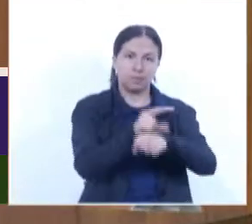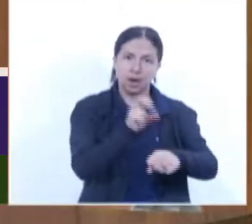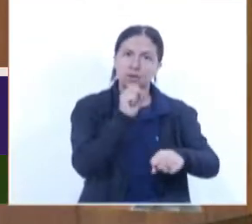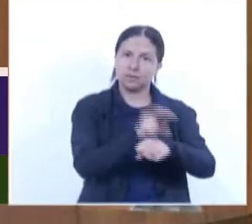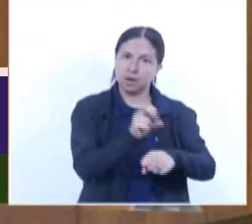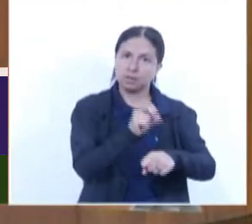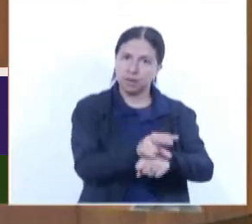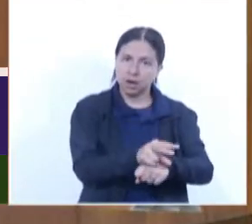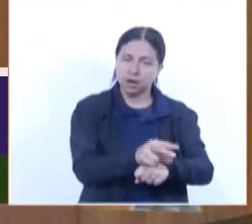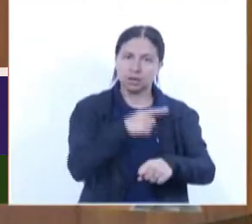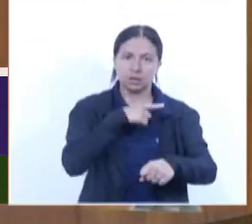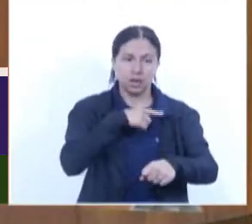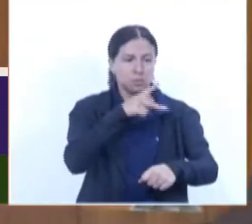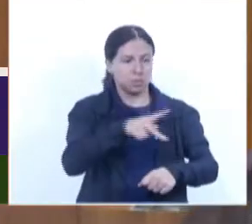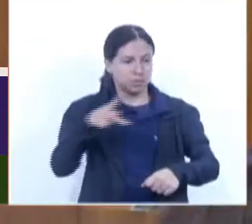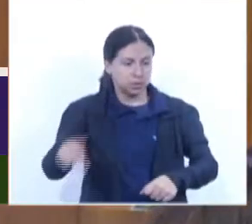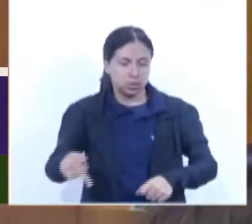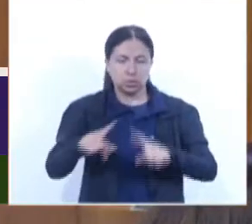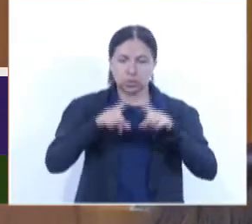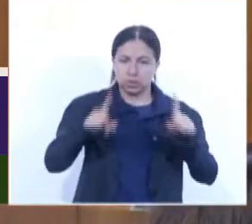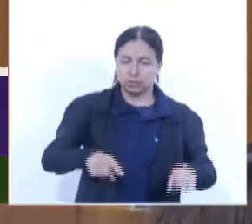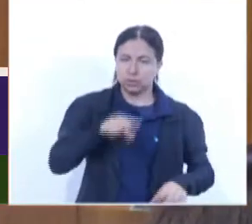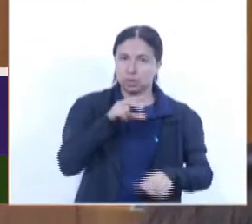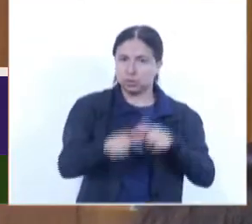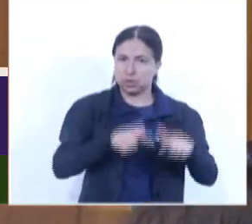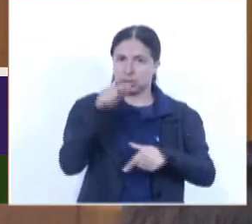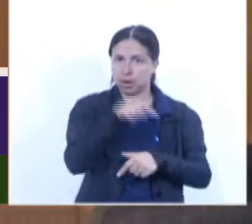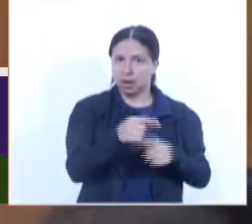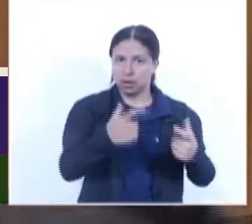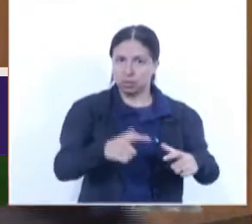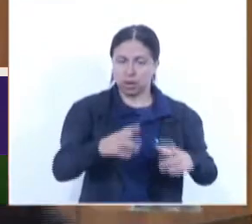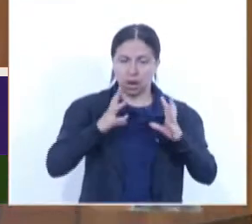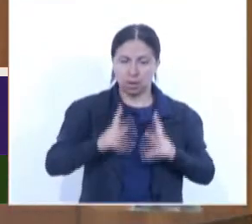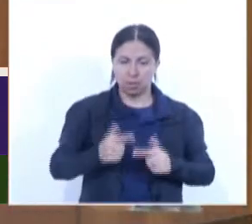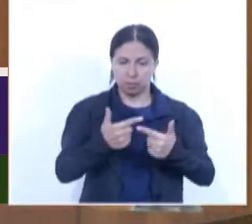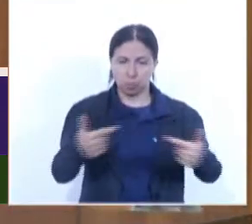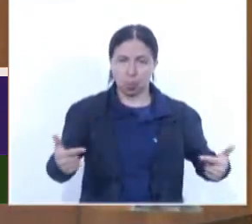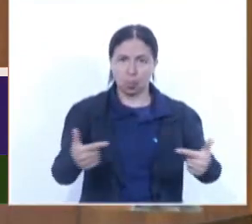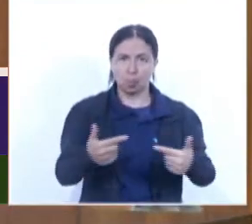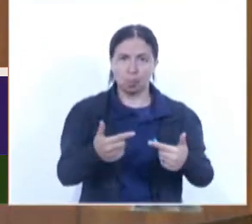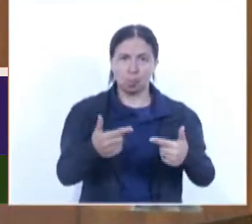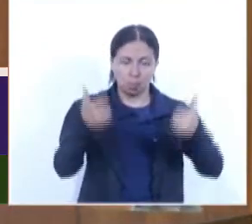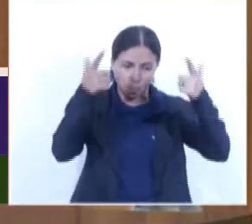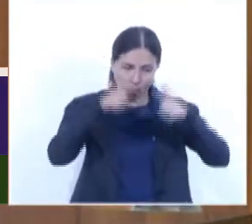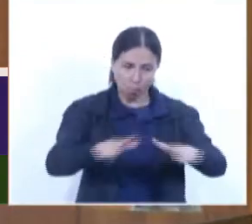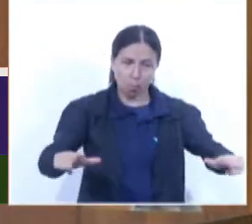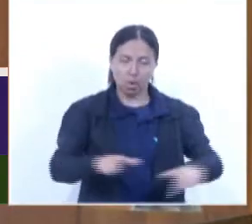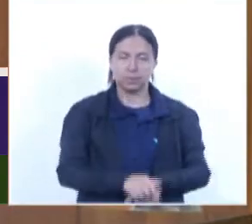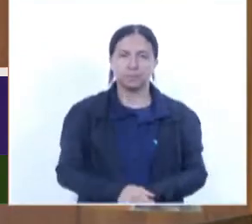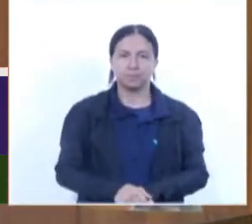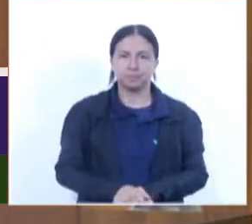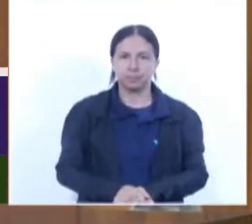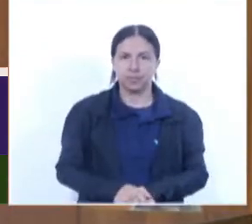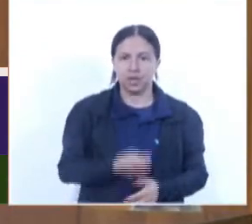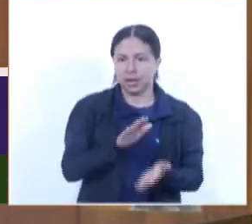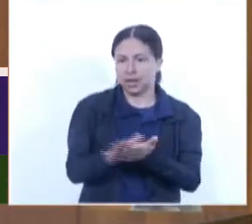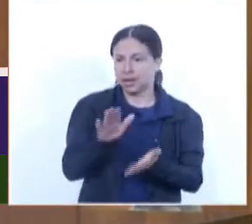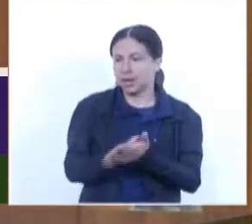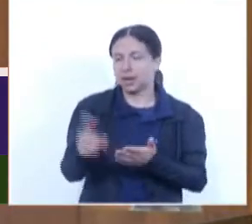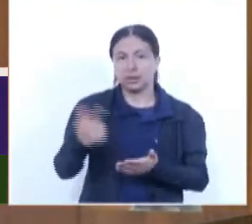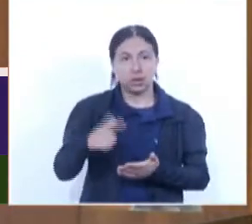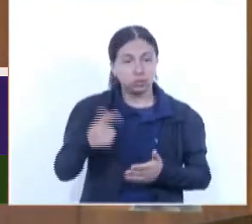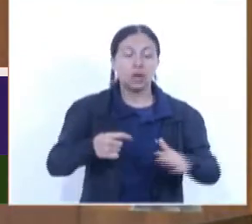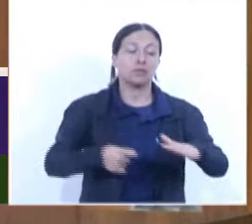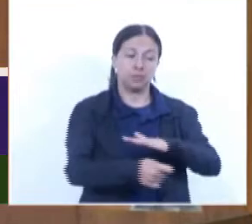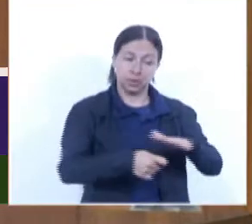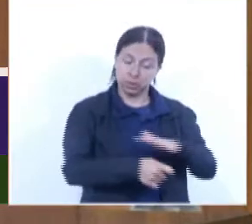mais servidores para cuidar da limpeza da escola ótimo eu acho que isso não é despesa eu acho que até o investimento em educação mas que